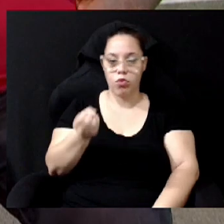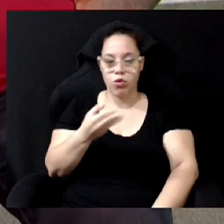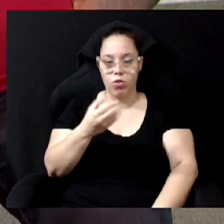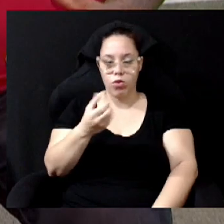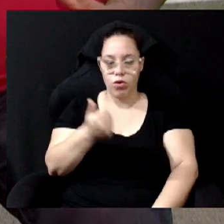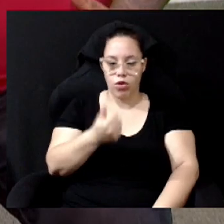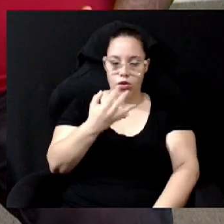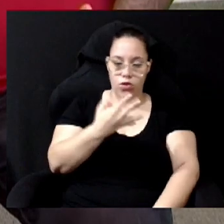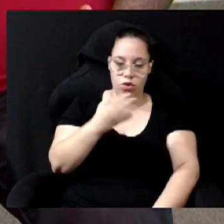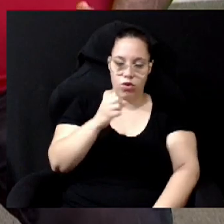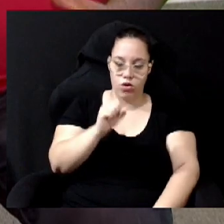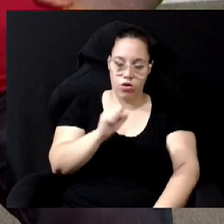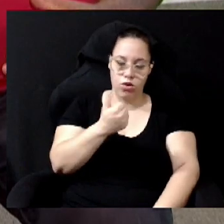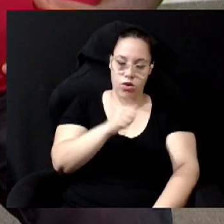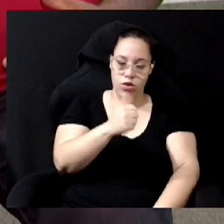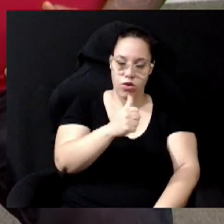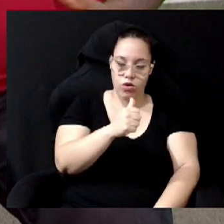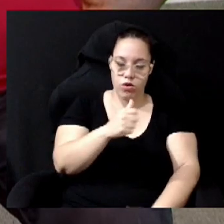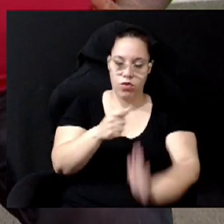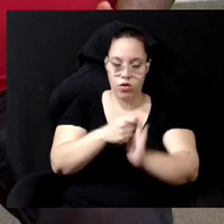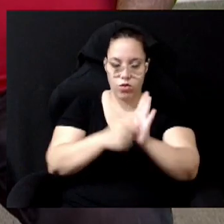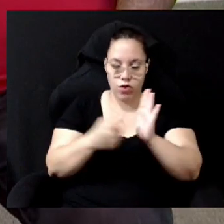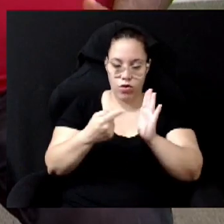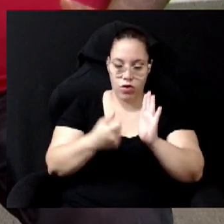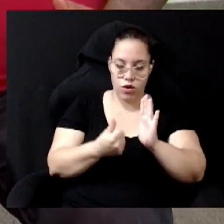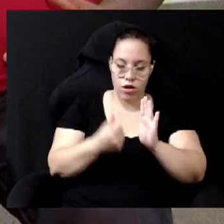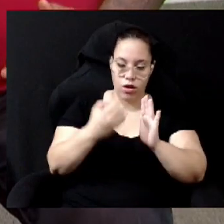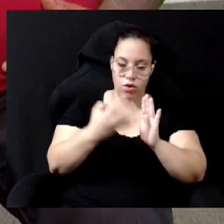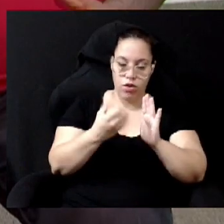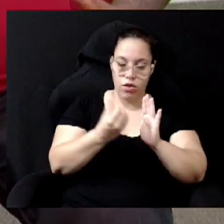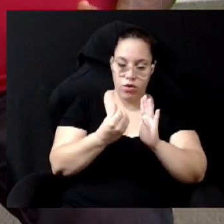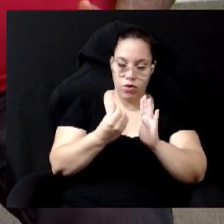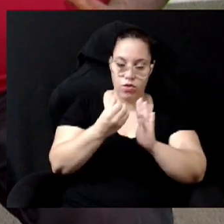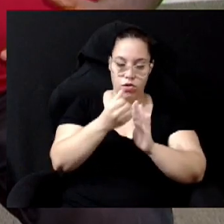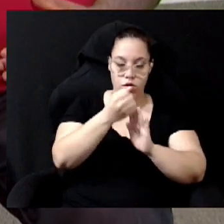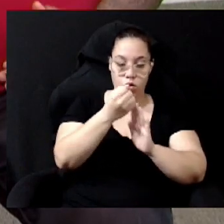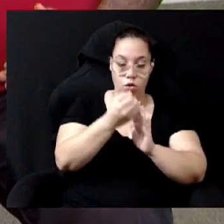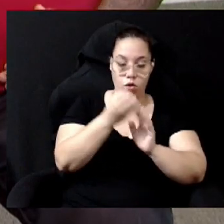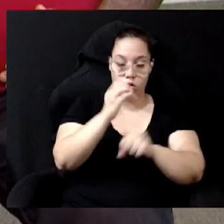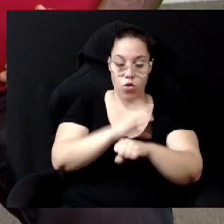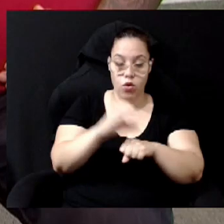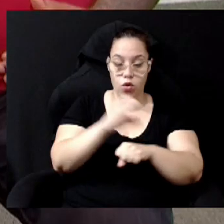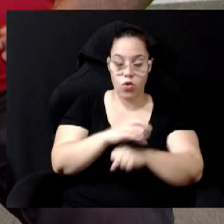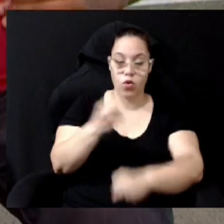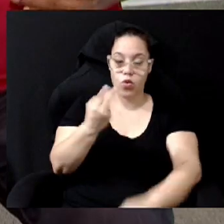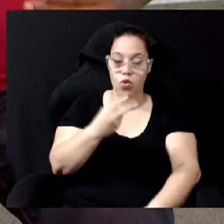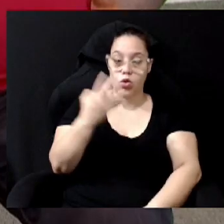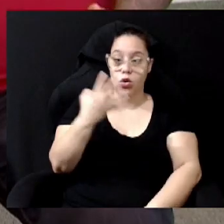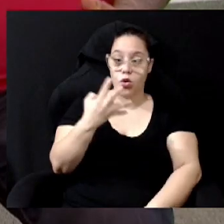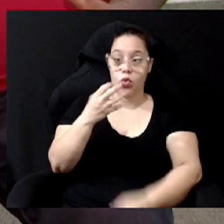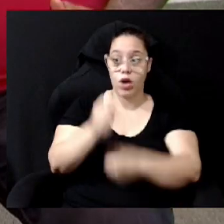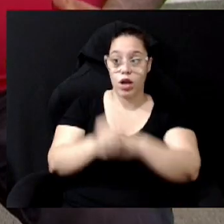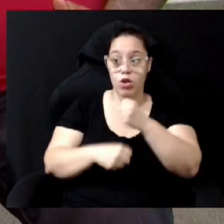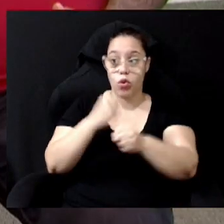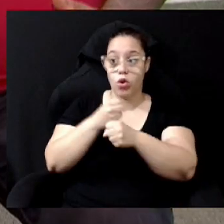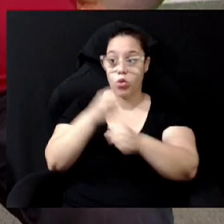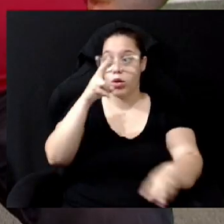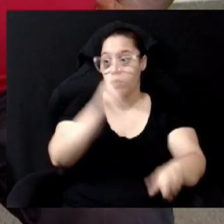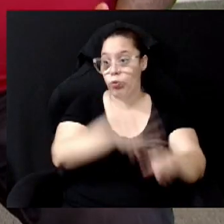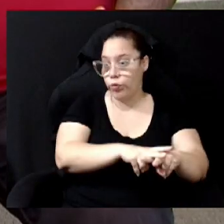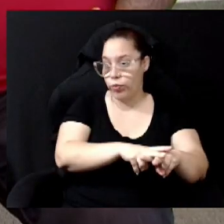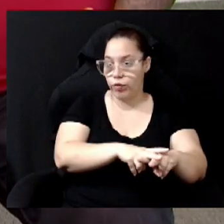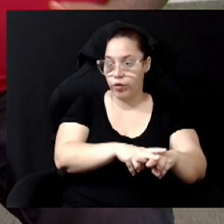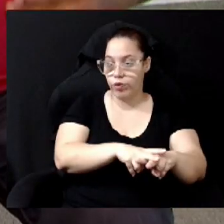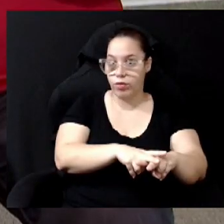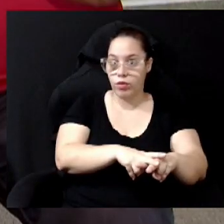14.811, artigo 146, que coloca o bullying no Código Penal, podendo o agressor pegar de 2 a 4 anos de prisão, com um agravante que, se ele tiver envolvido